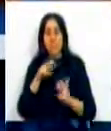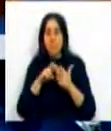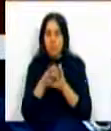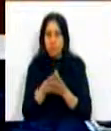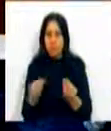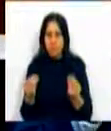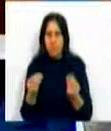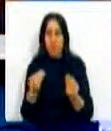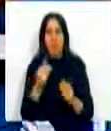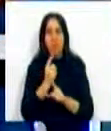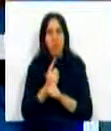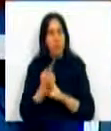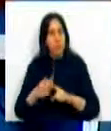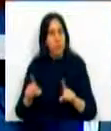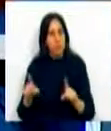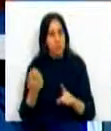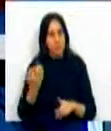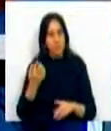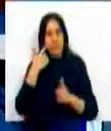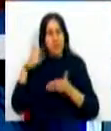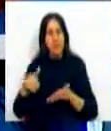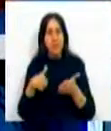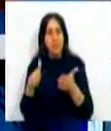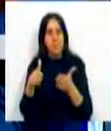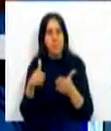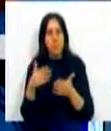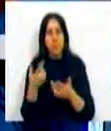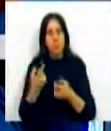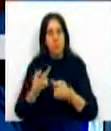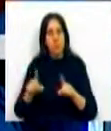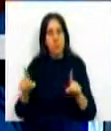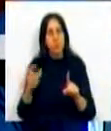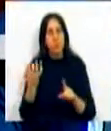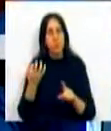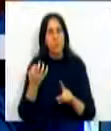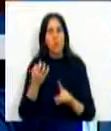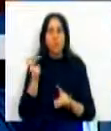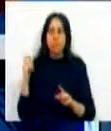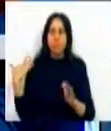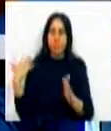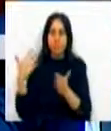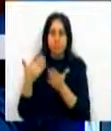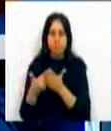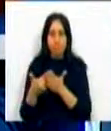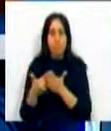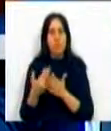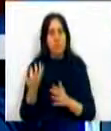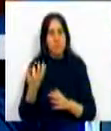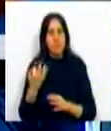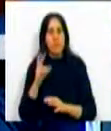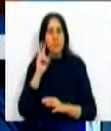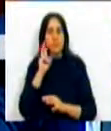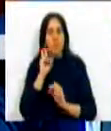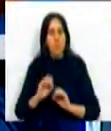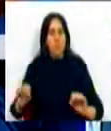é uma diferença, este é um caminho distinto daquele que foi seguido ao longo de vários anos de efetiva